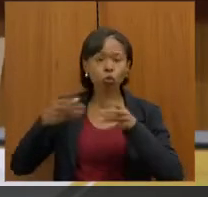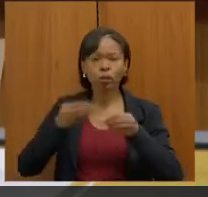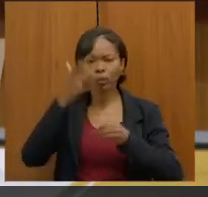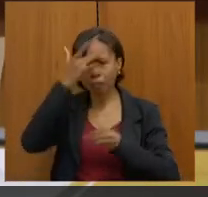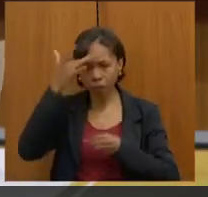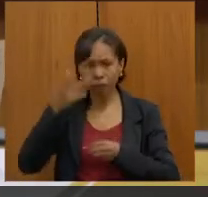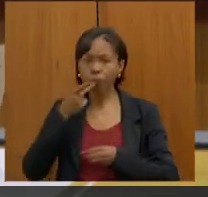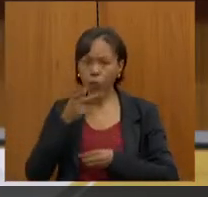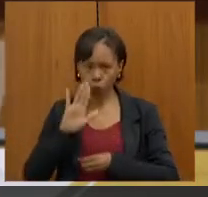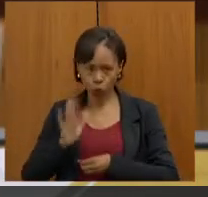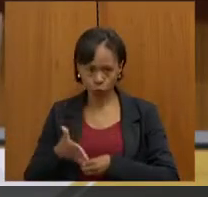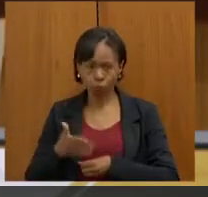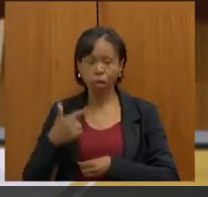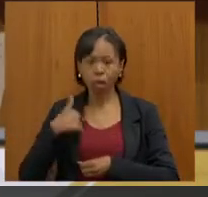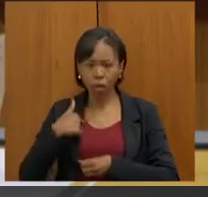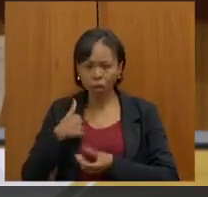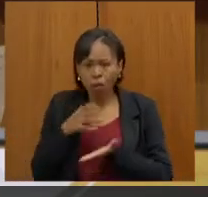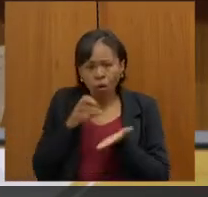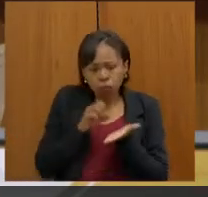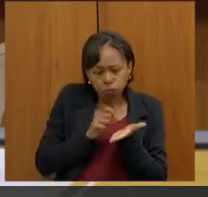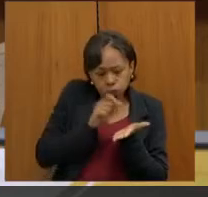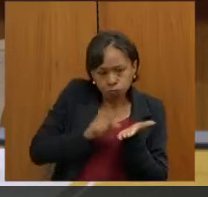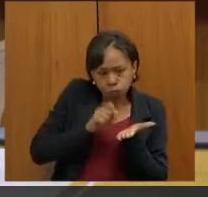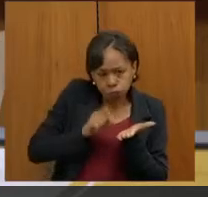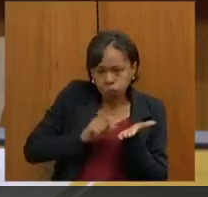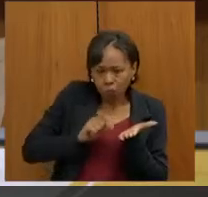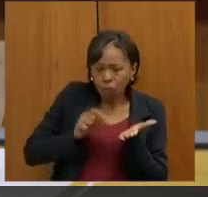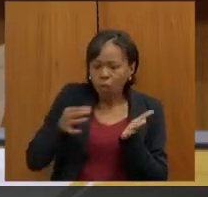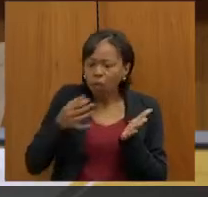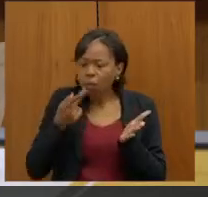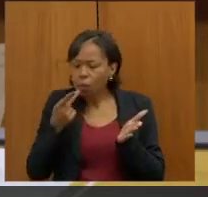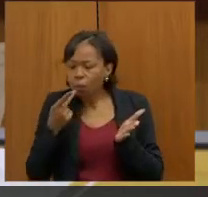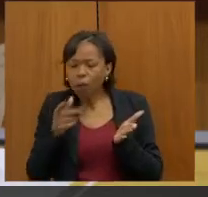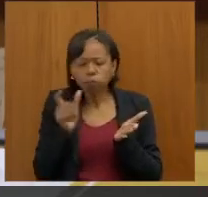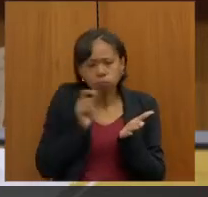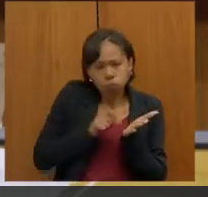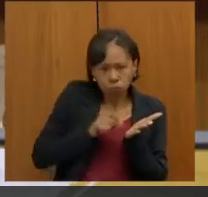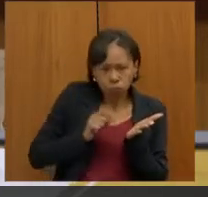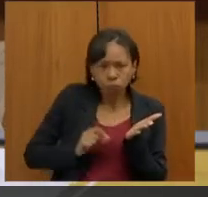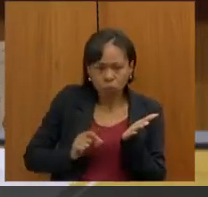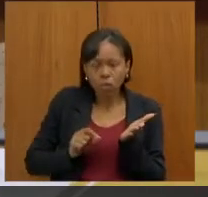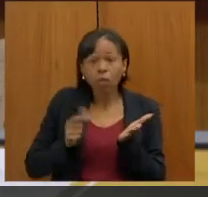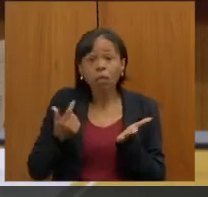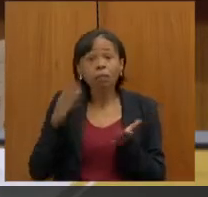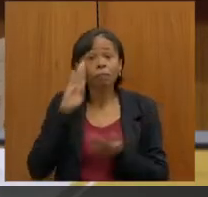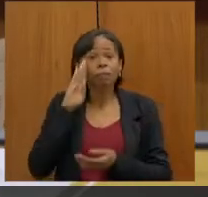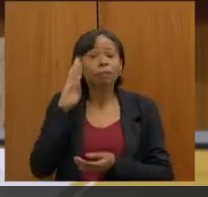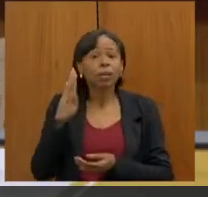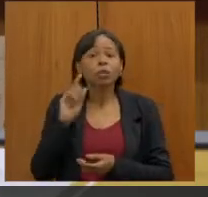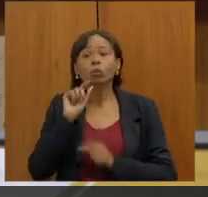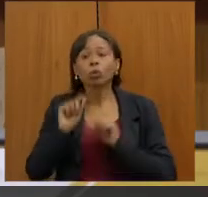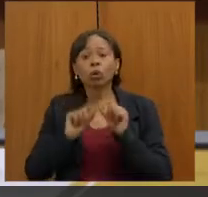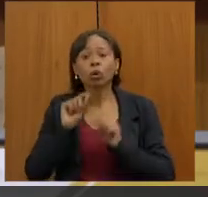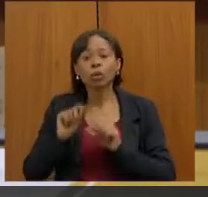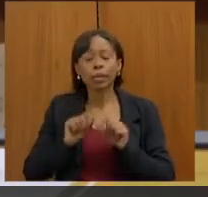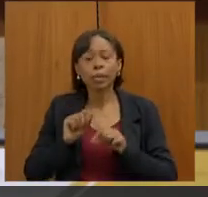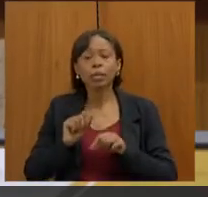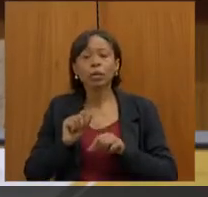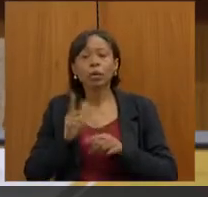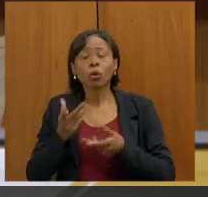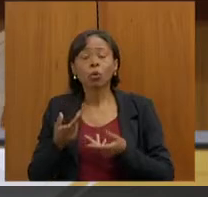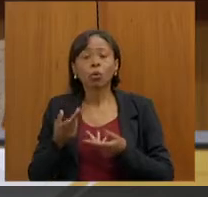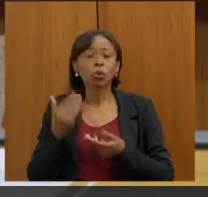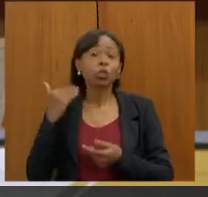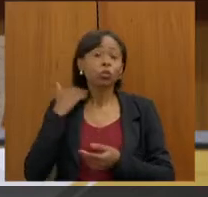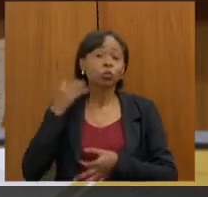falaram eu tive cuidado de anotar quero dar uma atenção especial os magistrados das respectivas comarcas